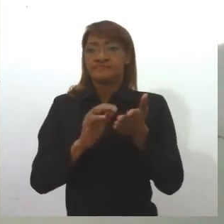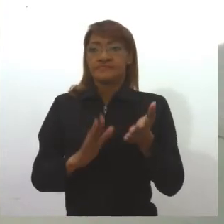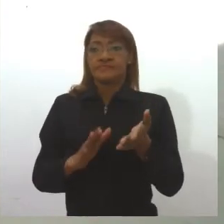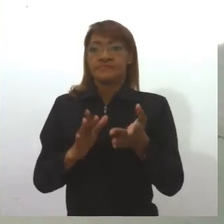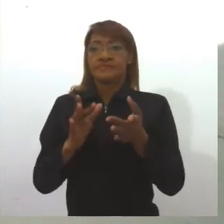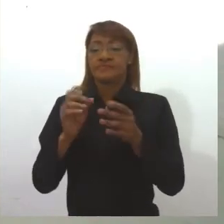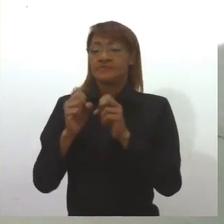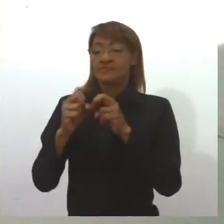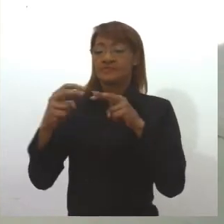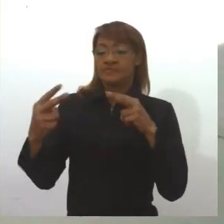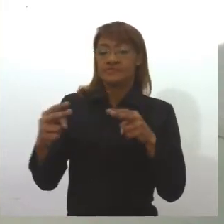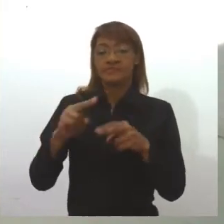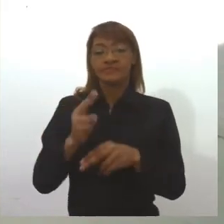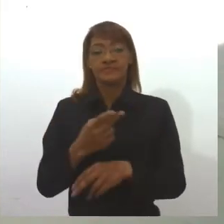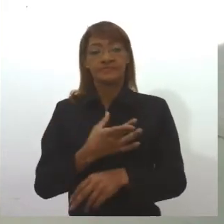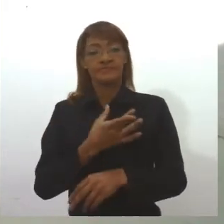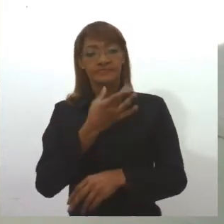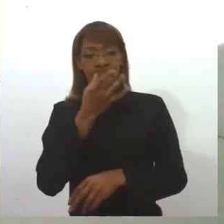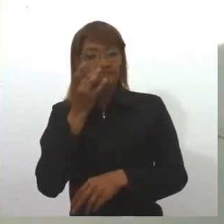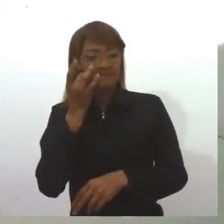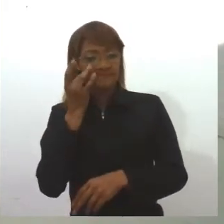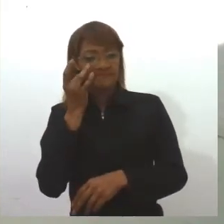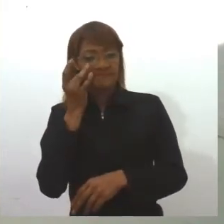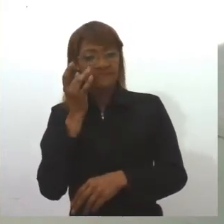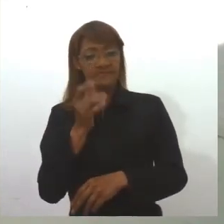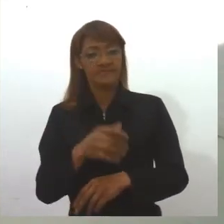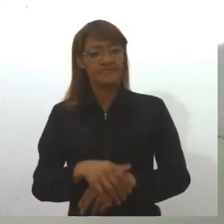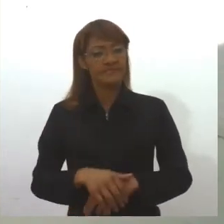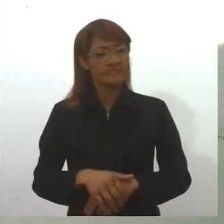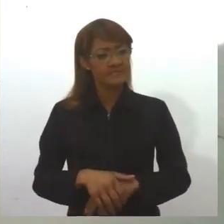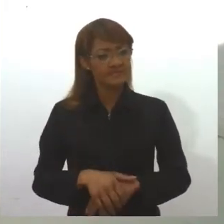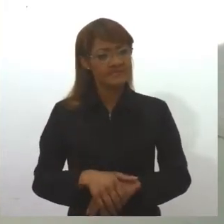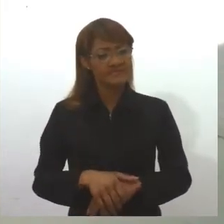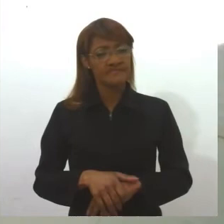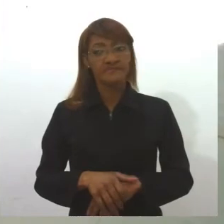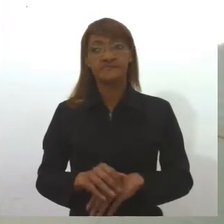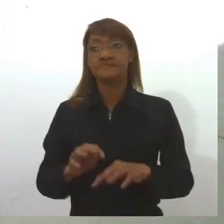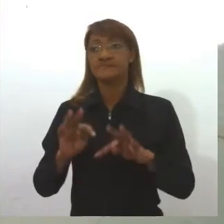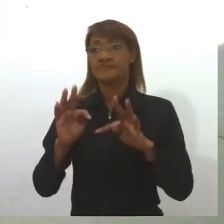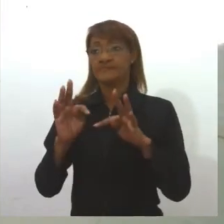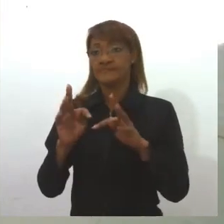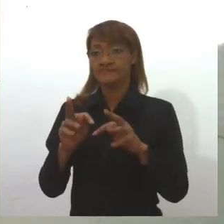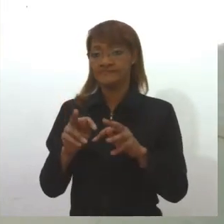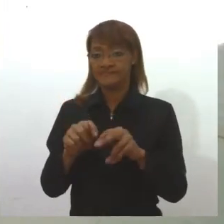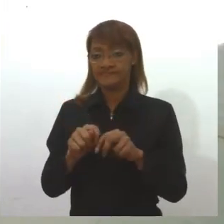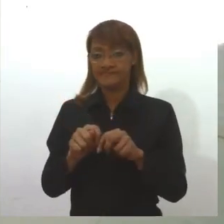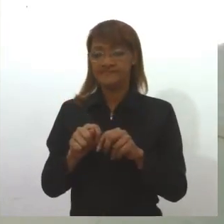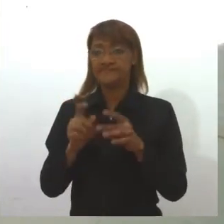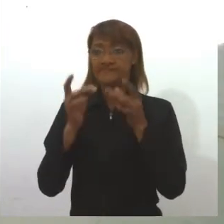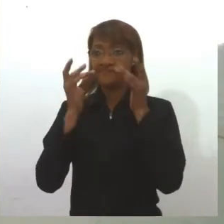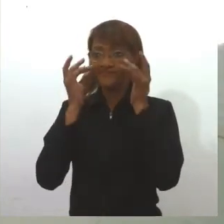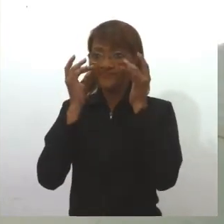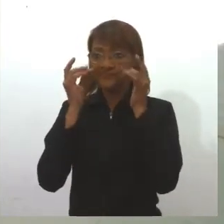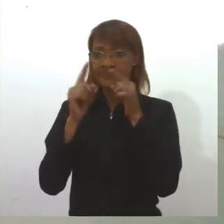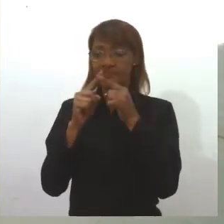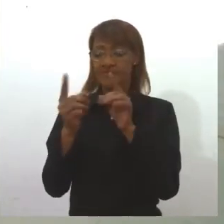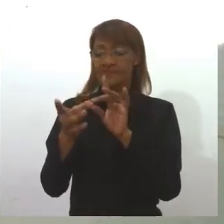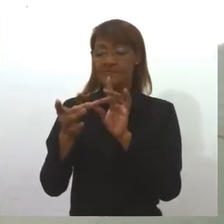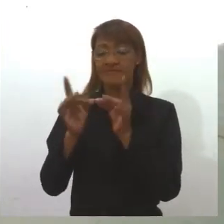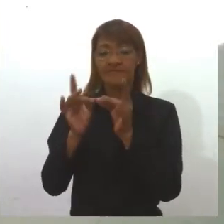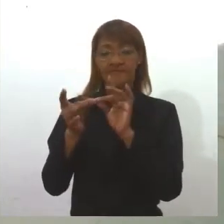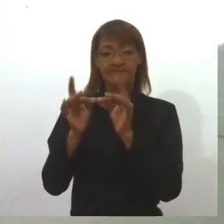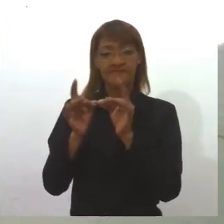virtual. Os alunos eles estarão todos os momentos de forma presencial, mas algumas oficinas serão transmitidas de forma